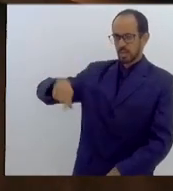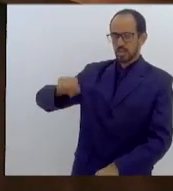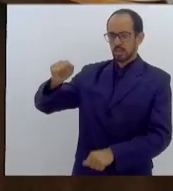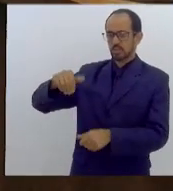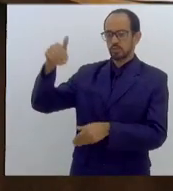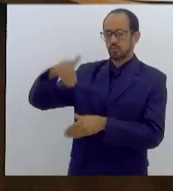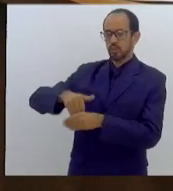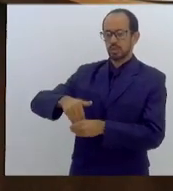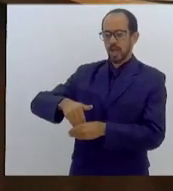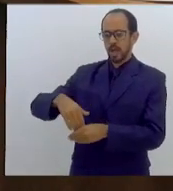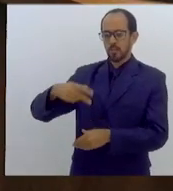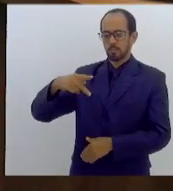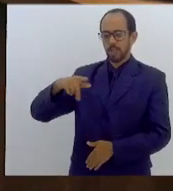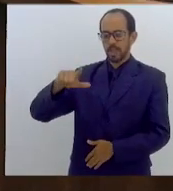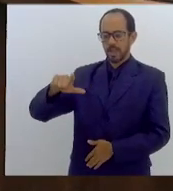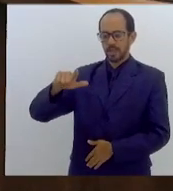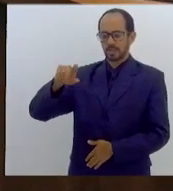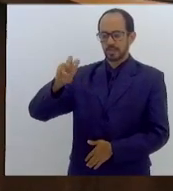o PL